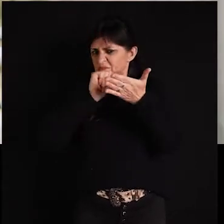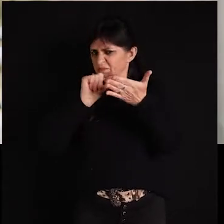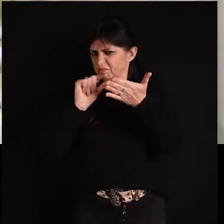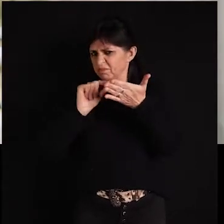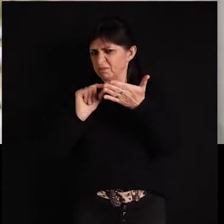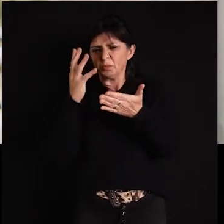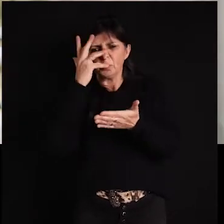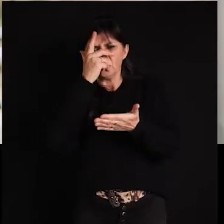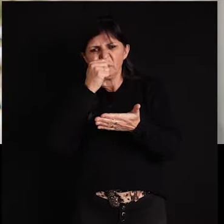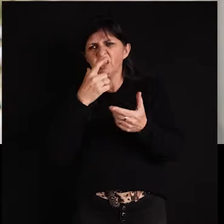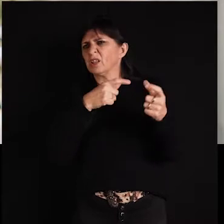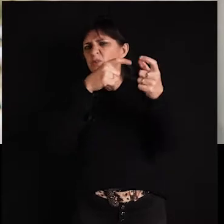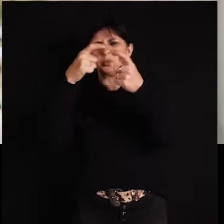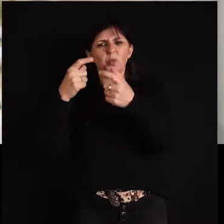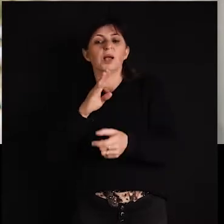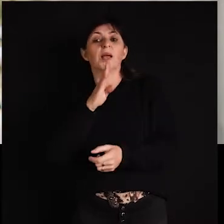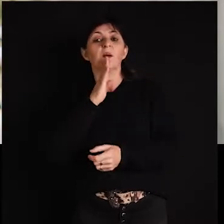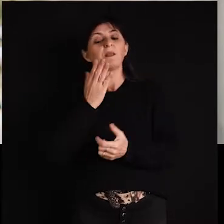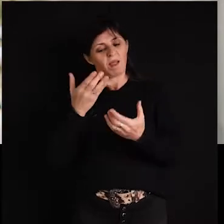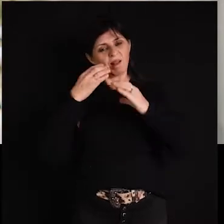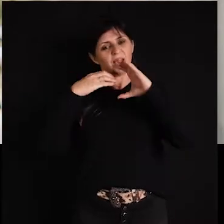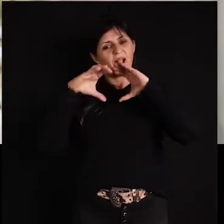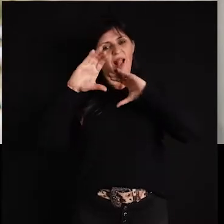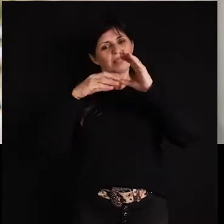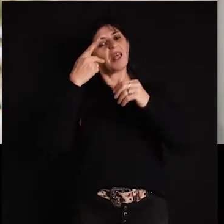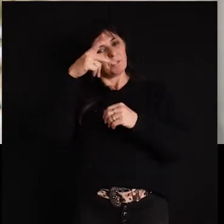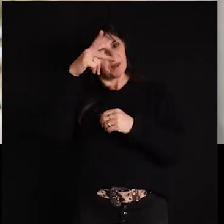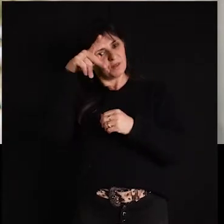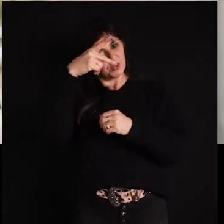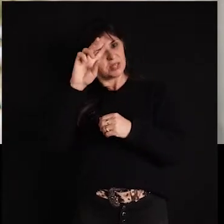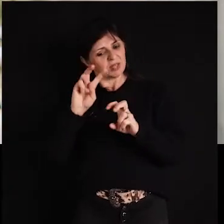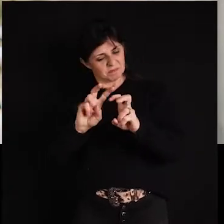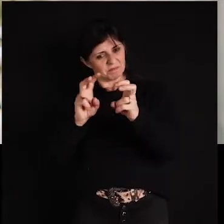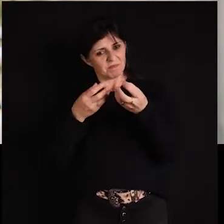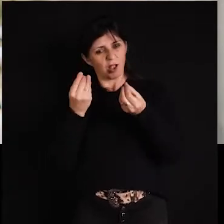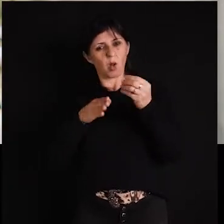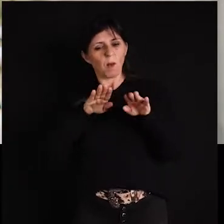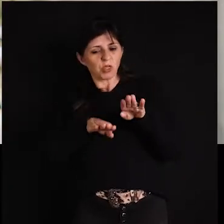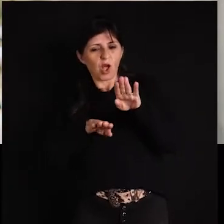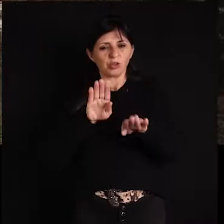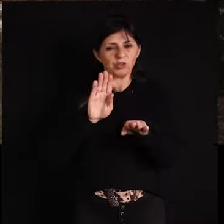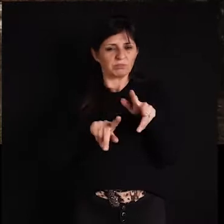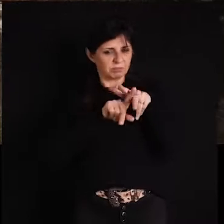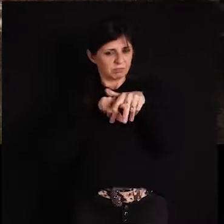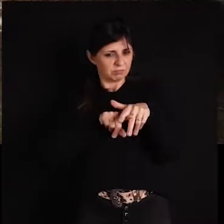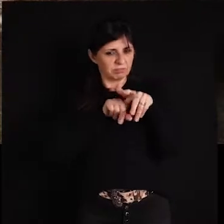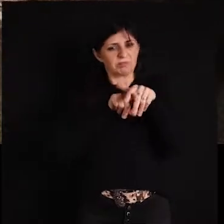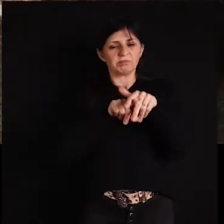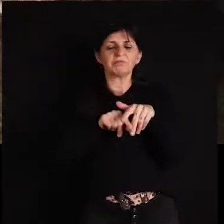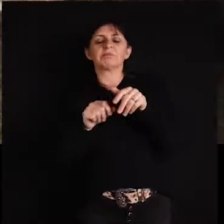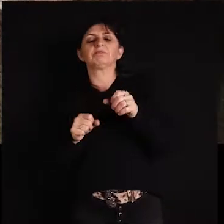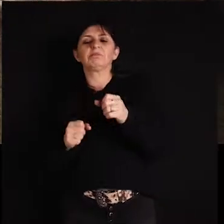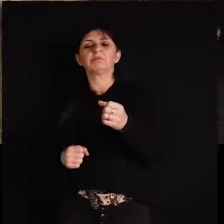todos os lugares aí. E então eu quero cantar para vocês também um pedacinho dessa música, O Trote do Alazão.